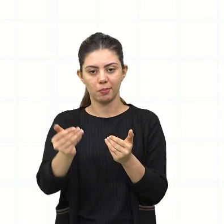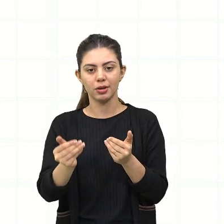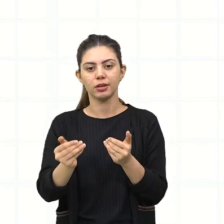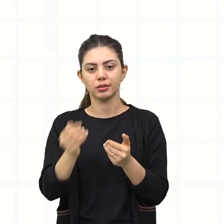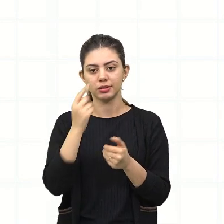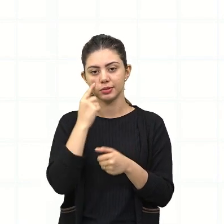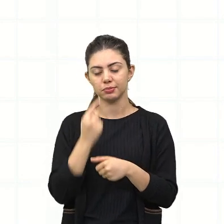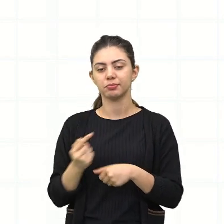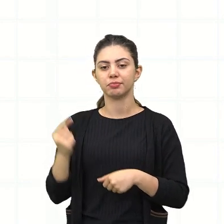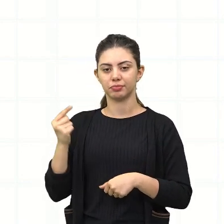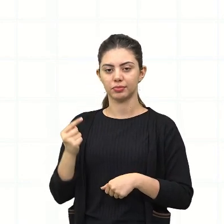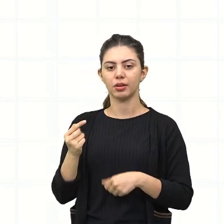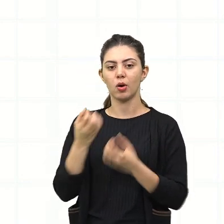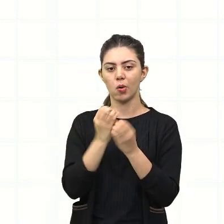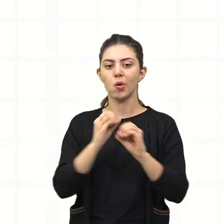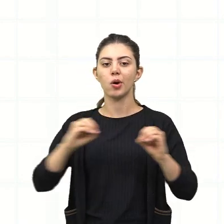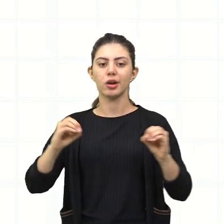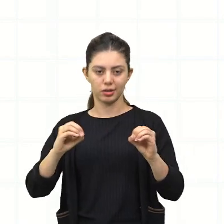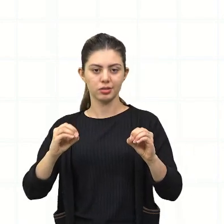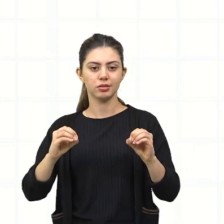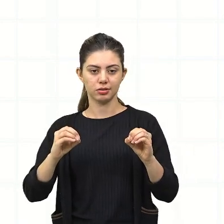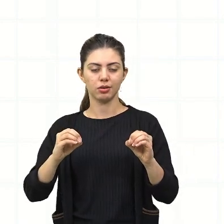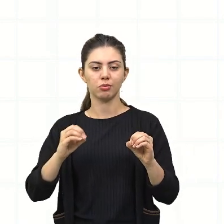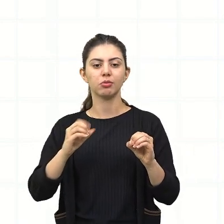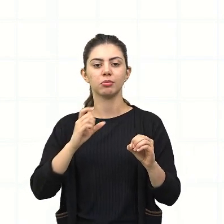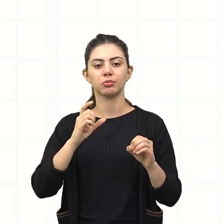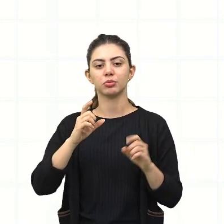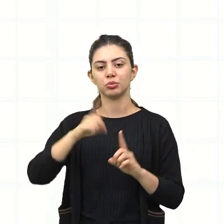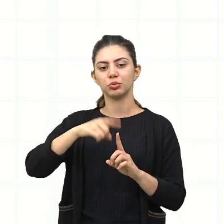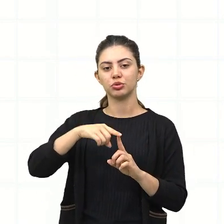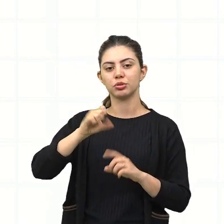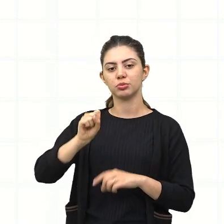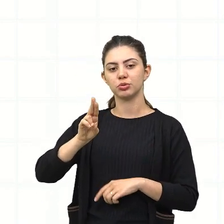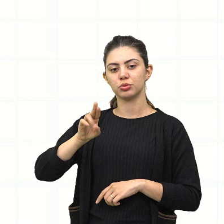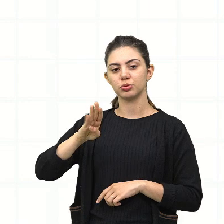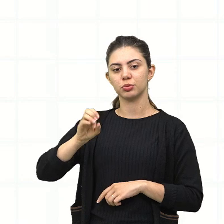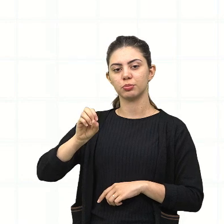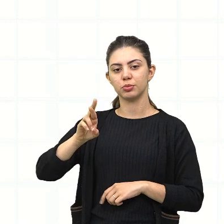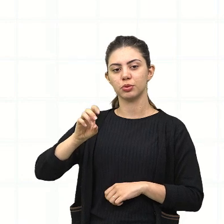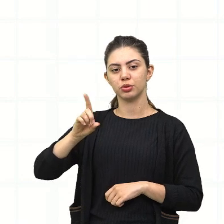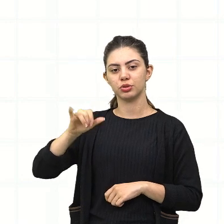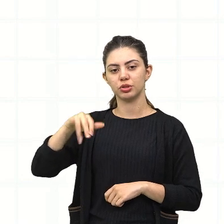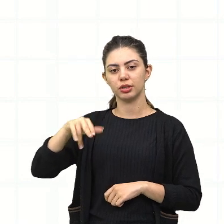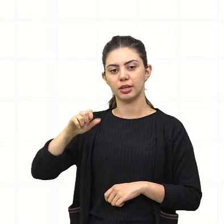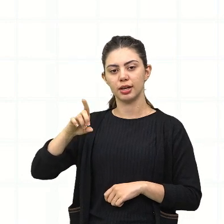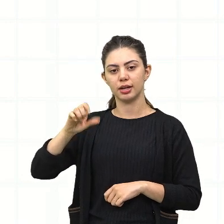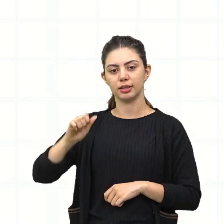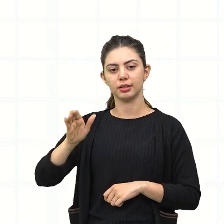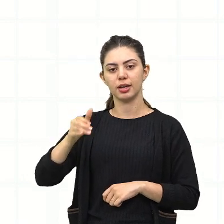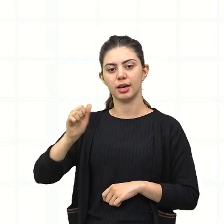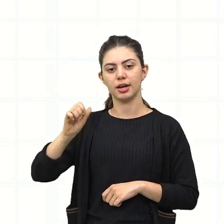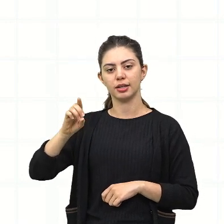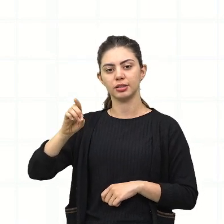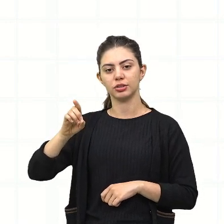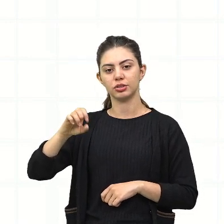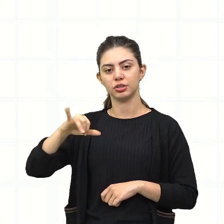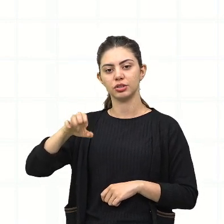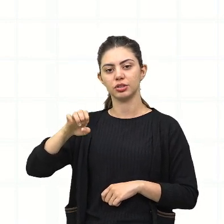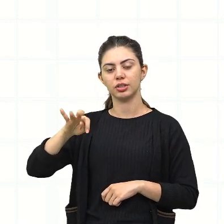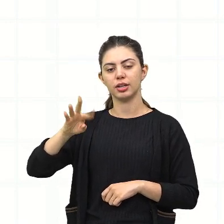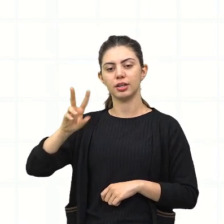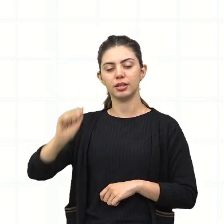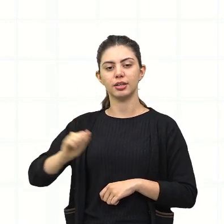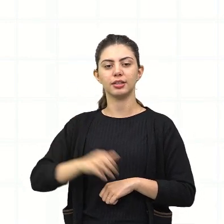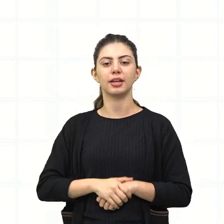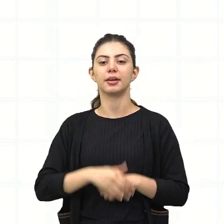subordinada a adjetivo. Geralmente você tem mais de uma oração que é subordinada à outra, que depende da outra, e tem esse valor como se